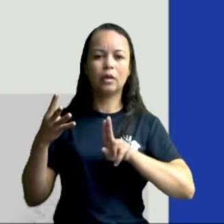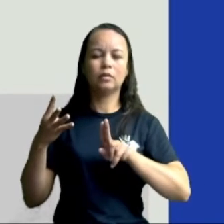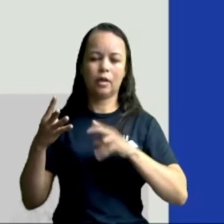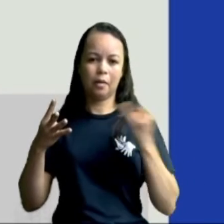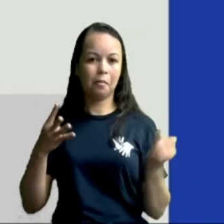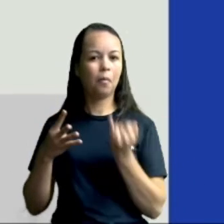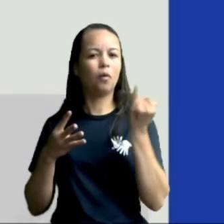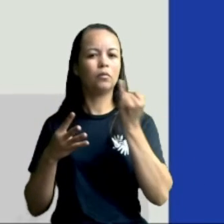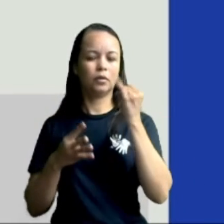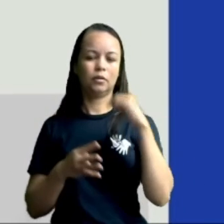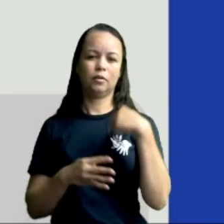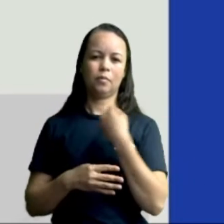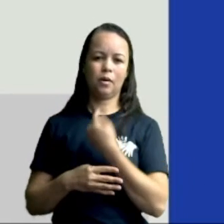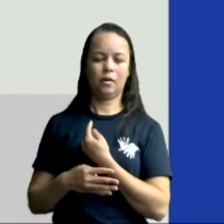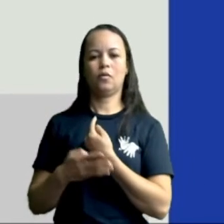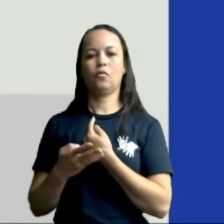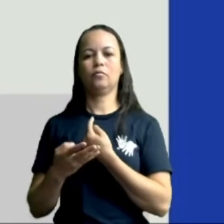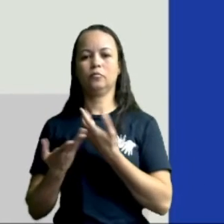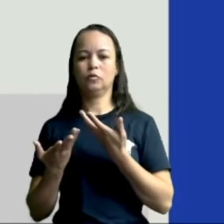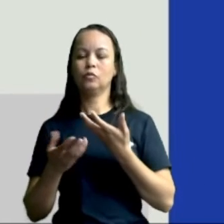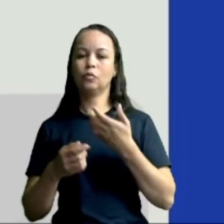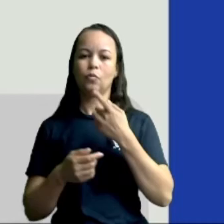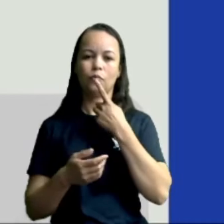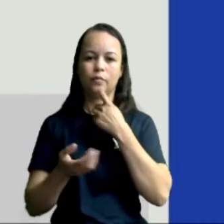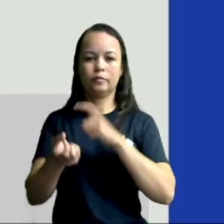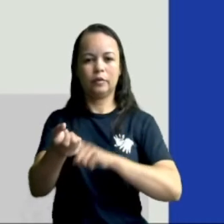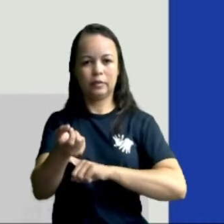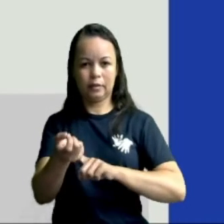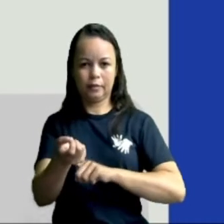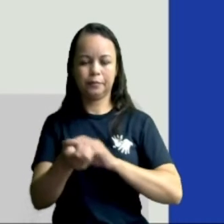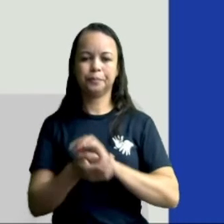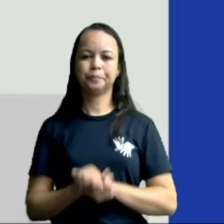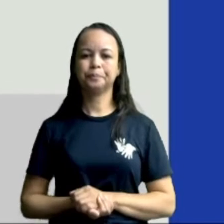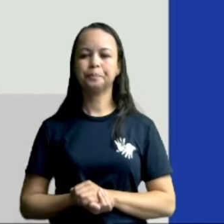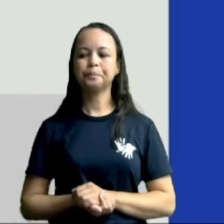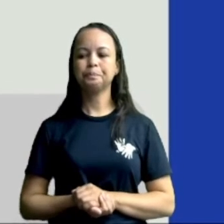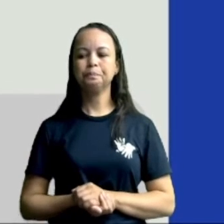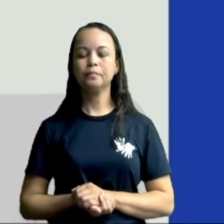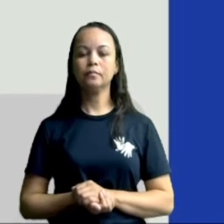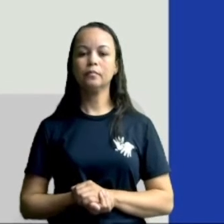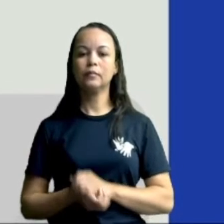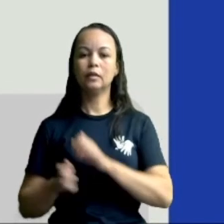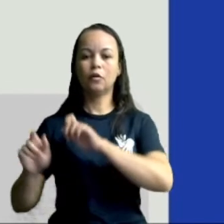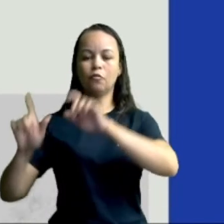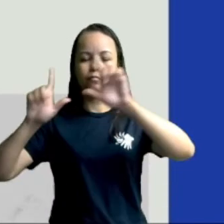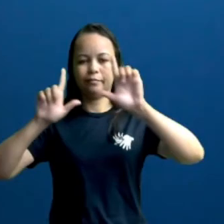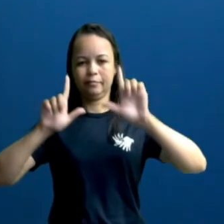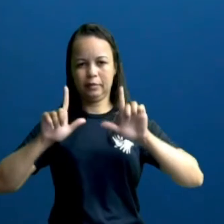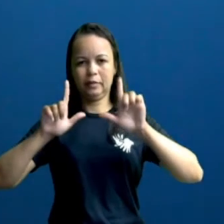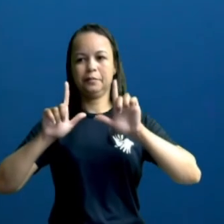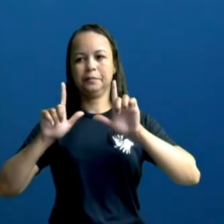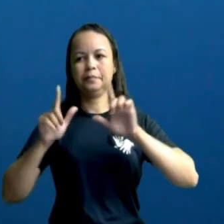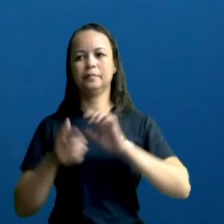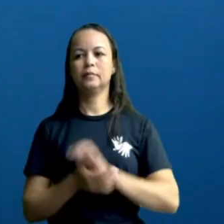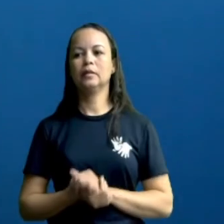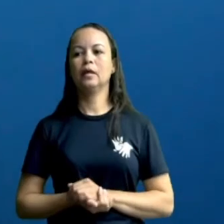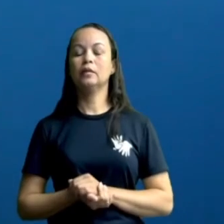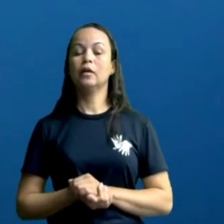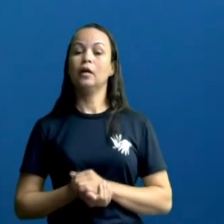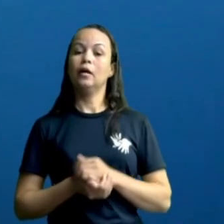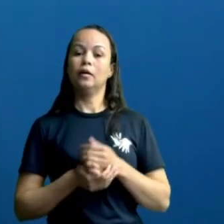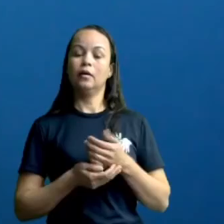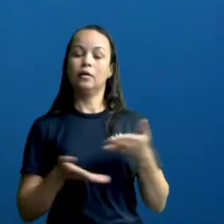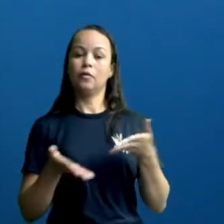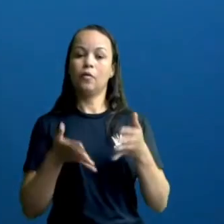protagonistas quando a gente fala da composição do sangue. Perfeito? Por favor, produção, volta aqui comigo e aí eu já vou pedir para que